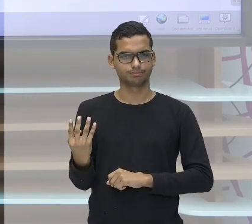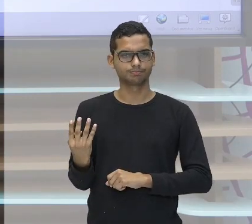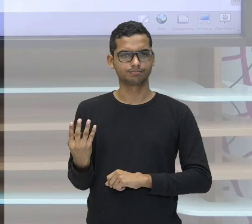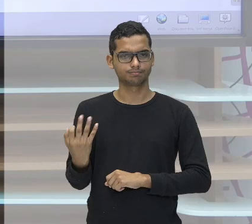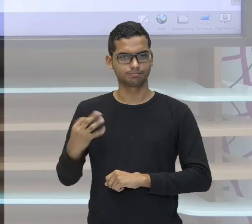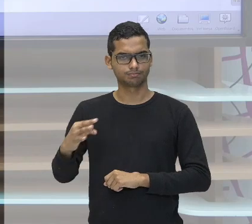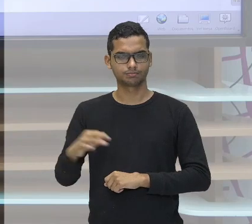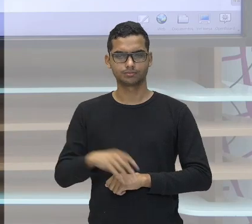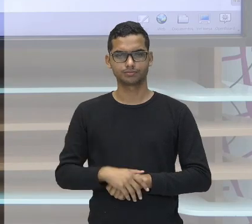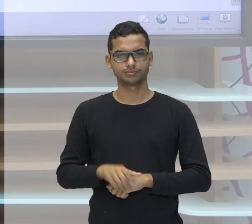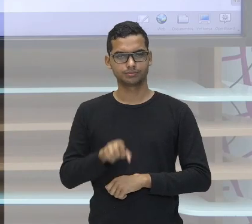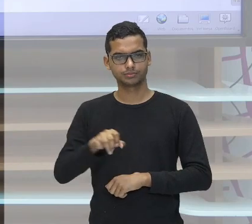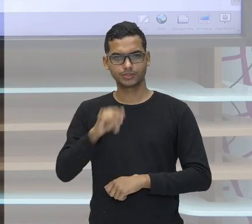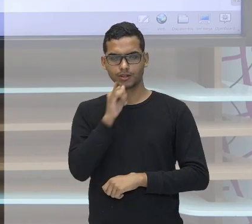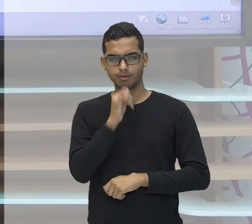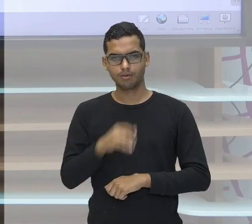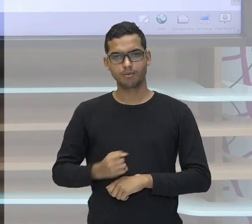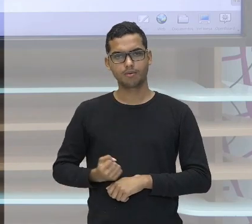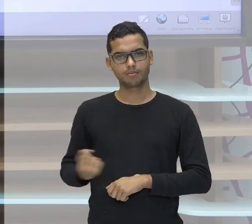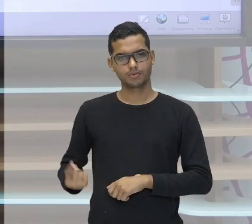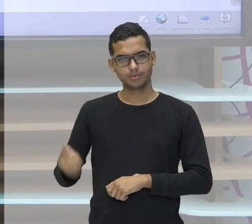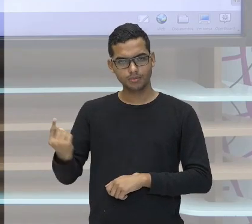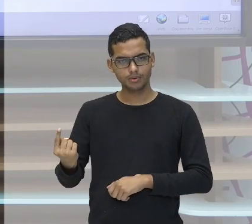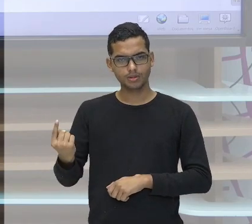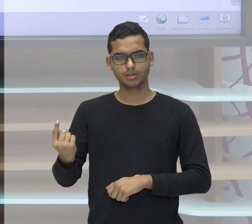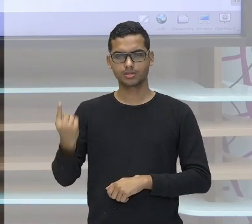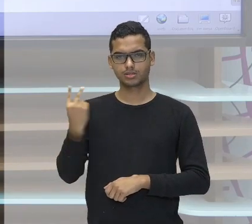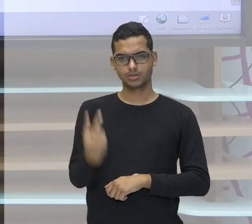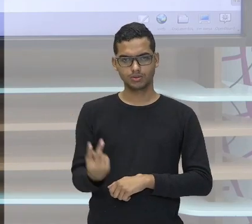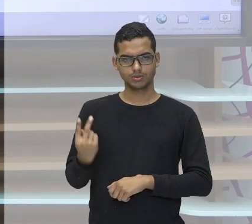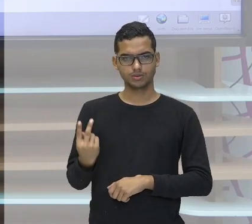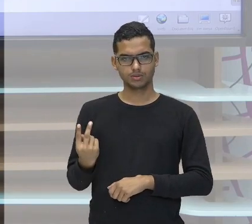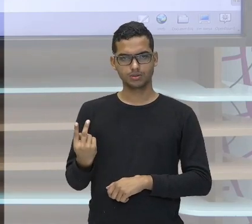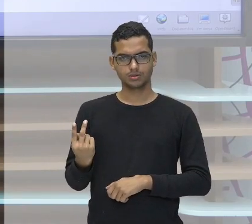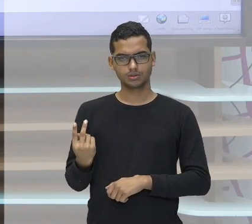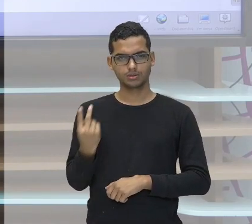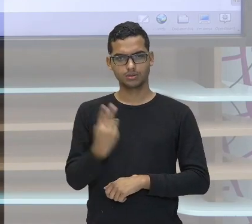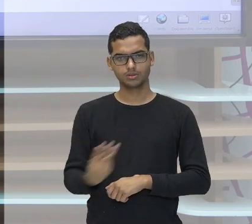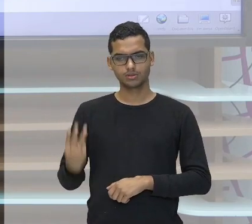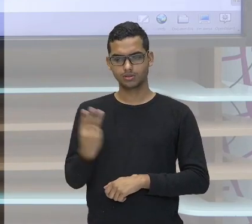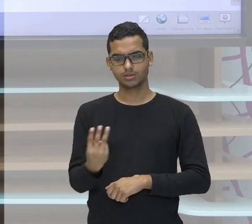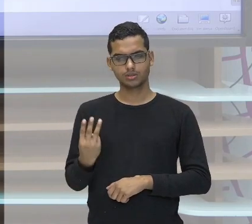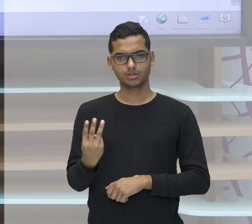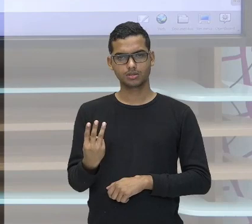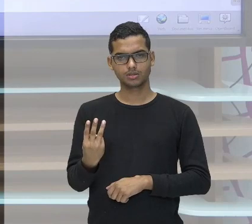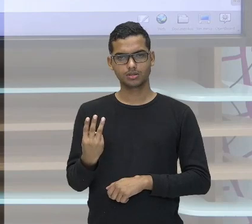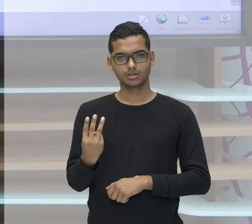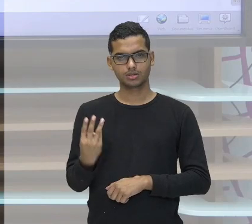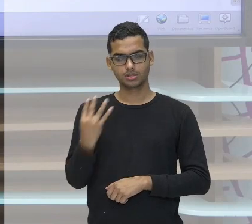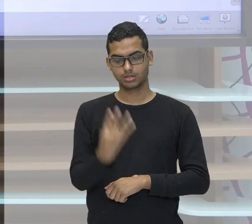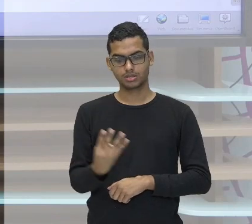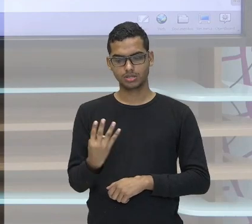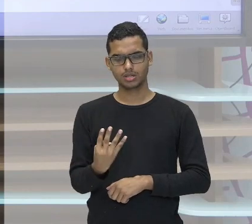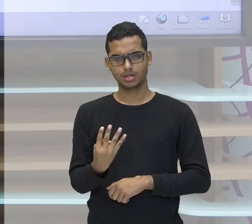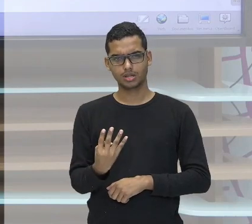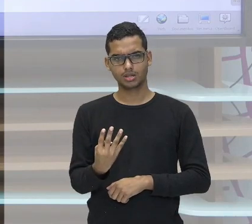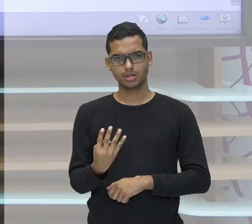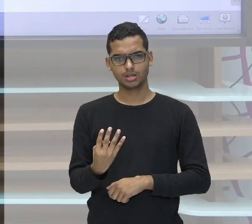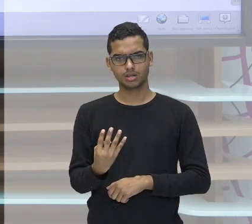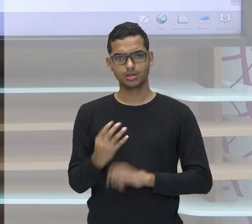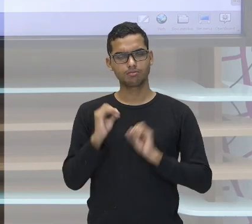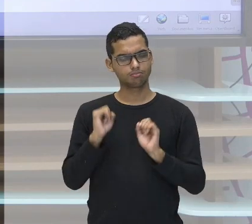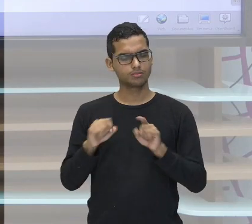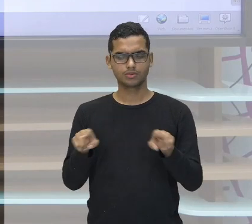Mesmo que a gente escolhesse primeiro a quarta, depois a segunda, depois a primeira e depois a terceira, a gente ia pegar as mesmas 4